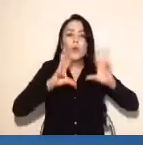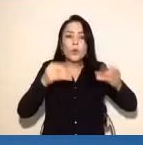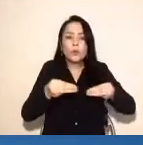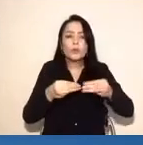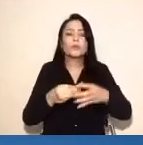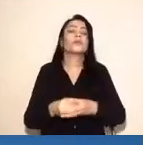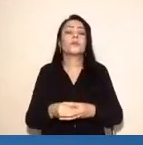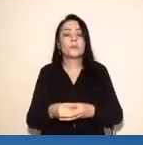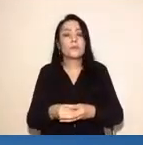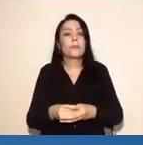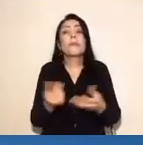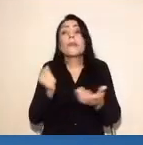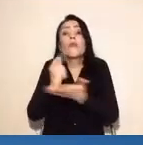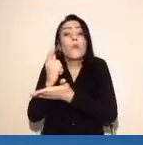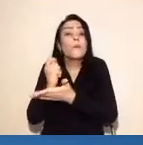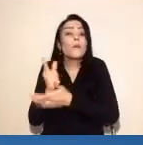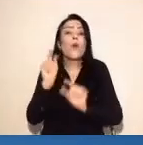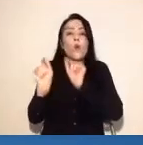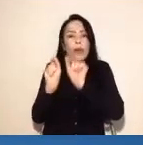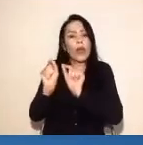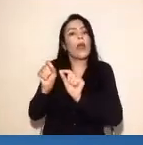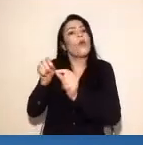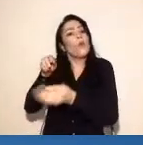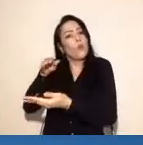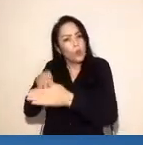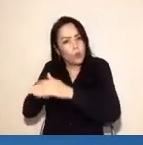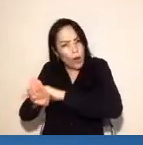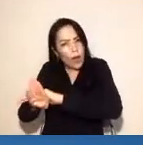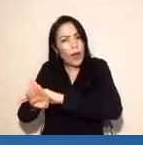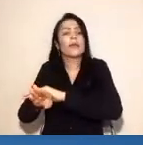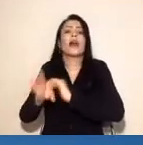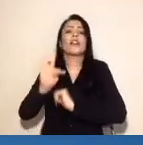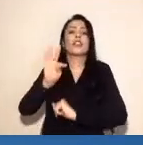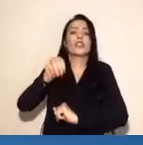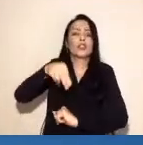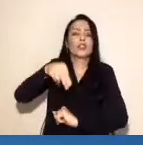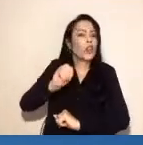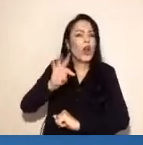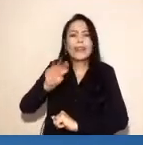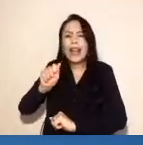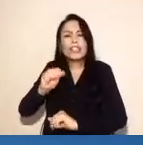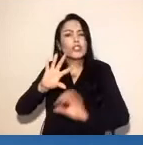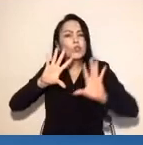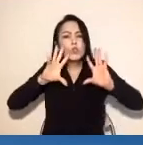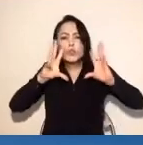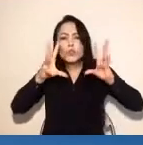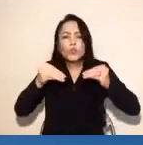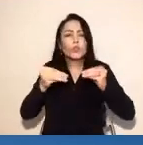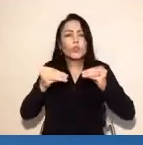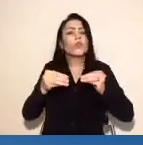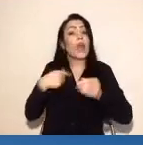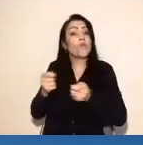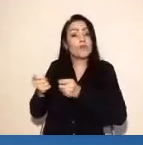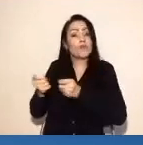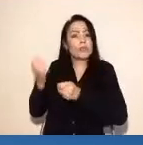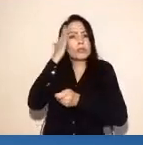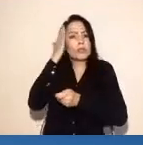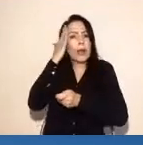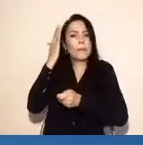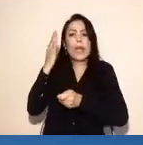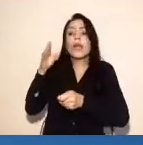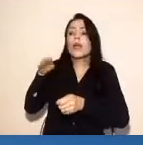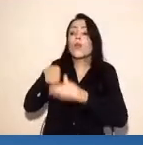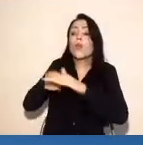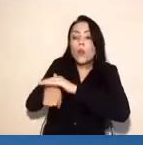que foi adquirido, como foi adquirido, notas de despesa. Acho que ter um controle disso todo mês, evita bastante